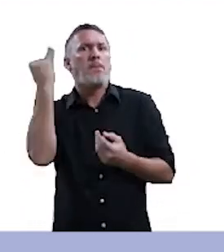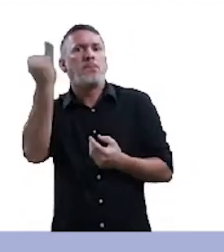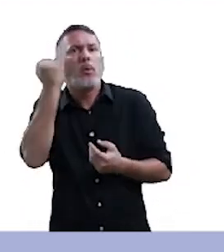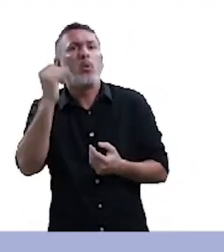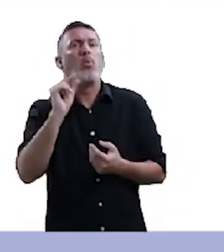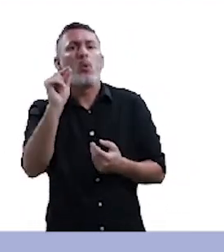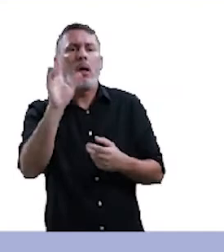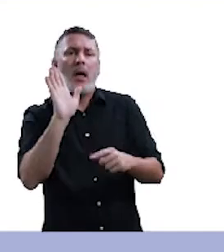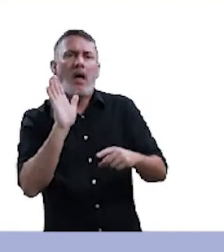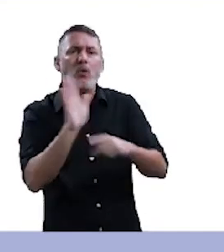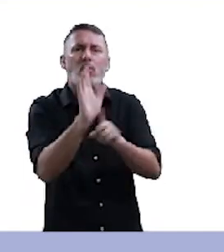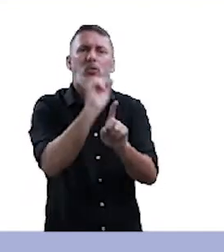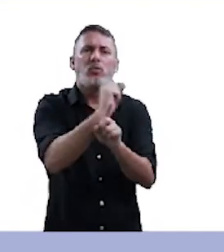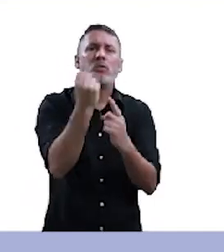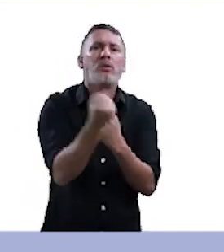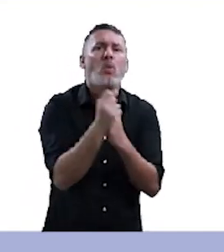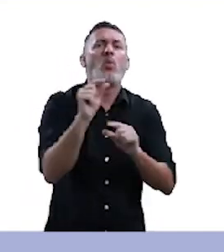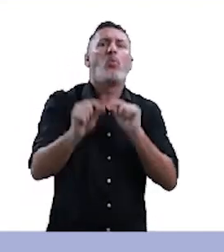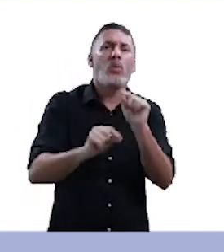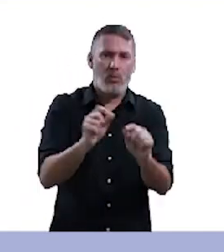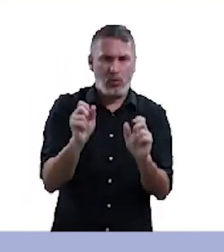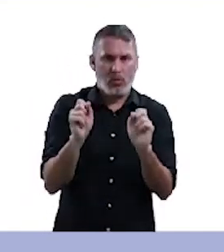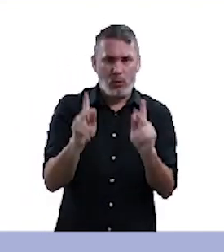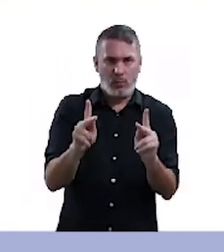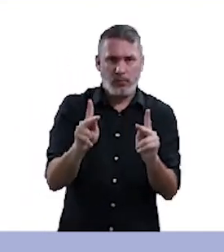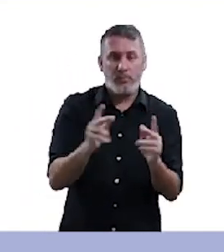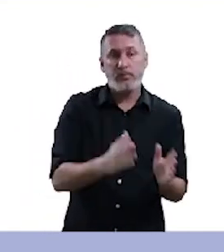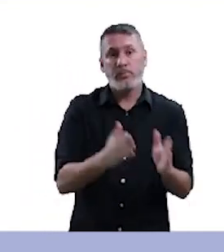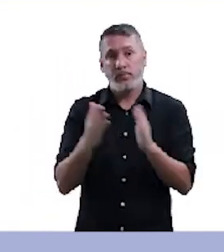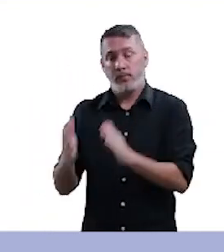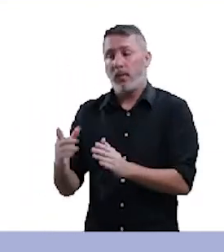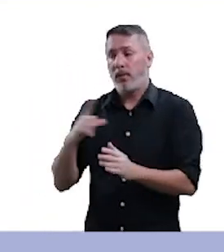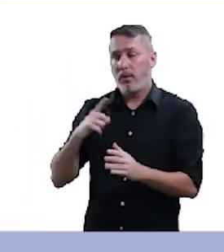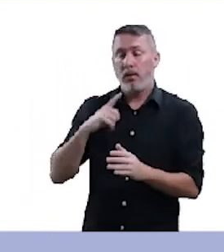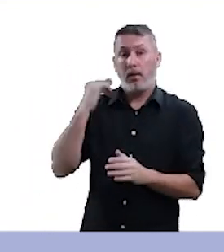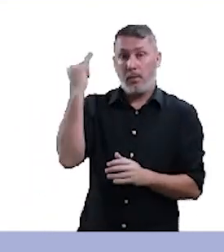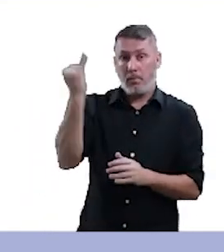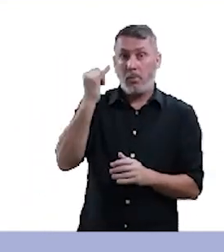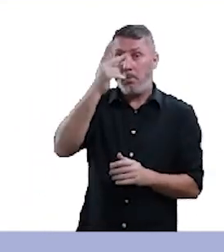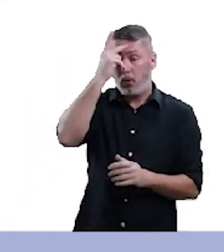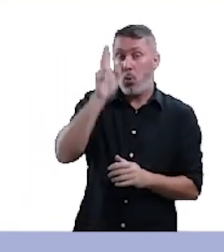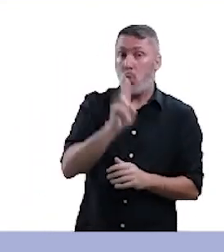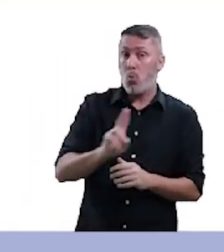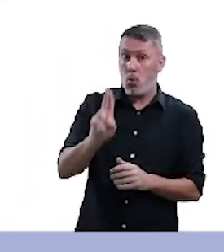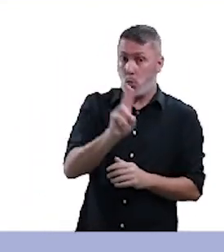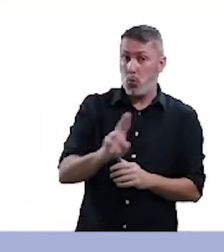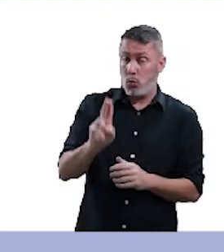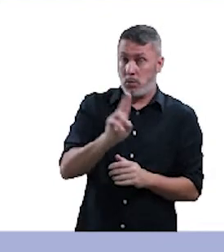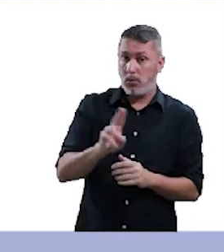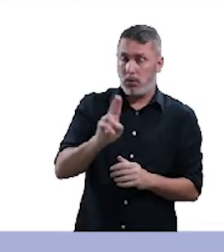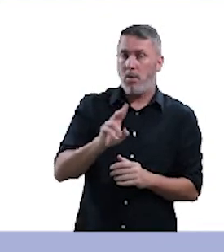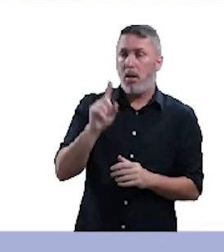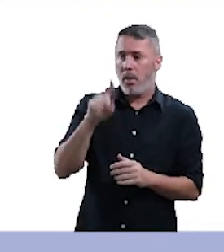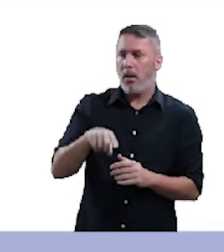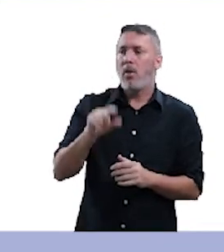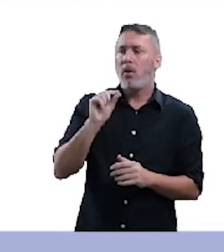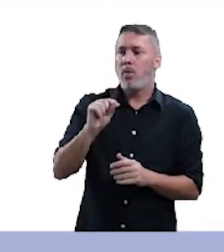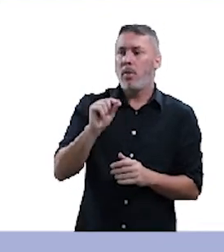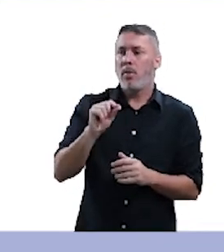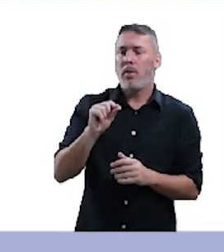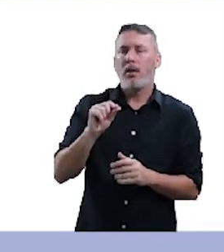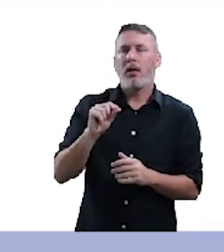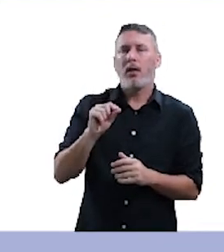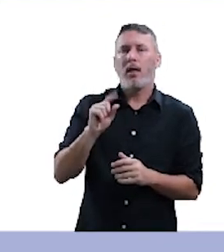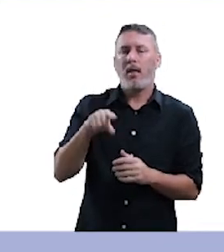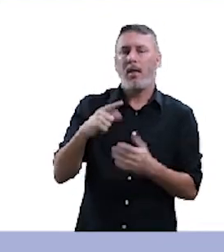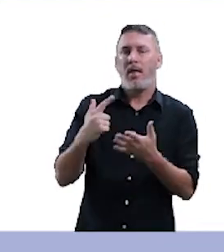benefício para a sociedade brasileira? Ok? Uma outra obra que as pessoas gostam muito de utilizar é a Modernidade Líquida,